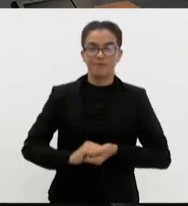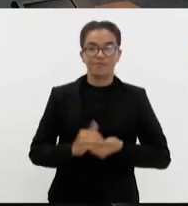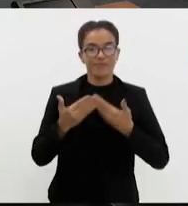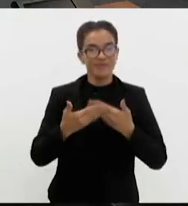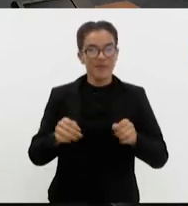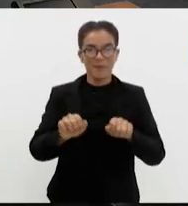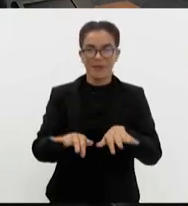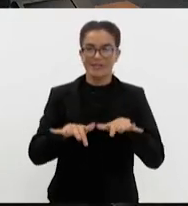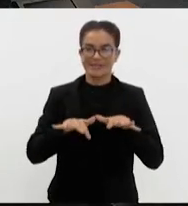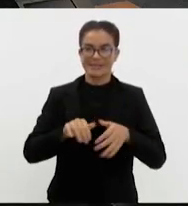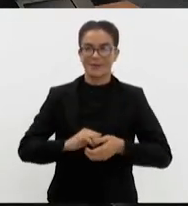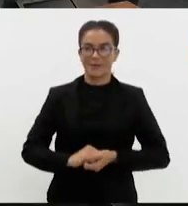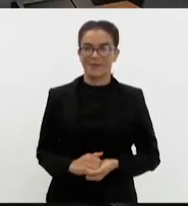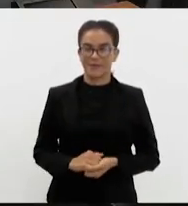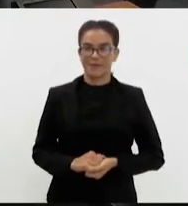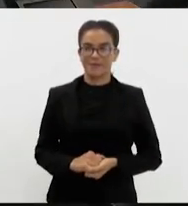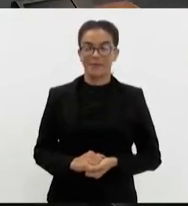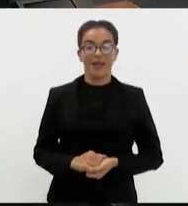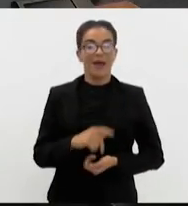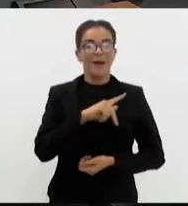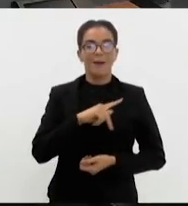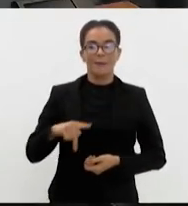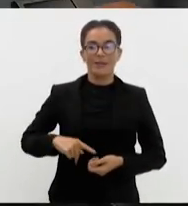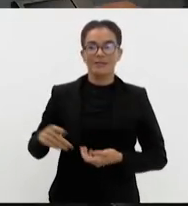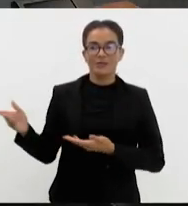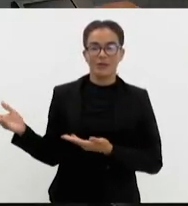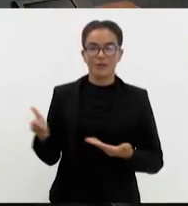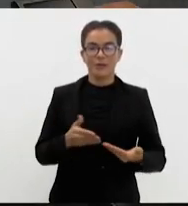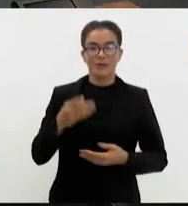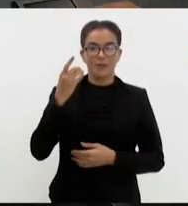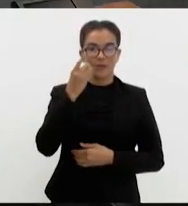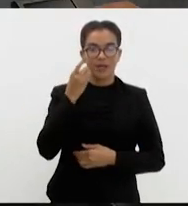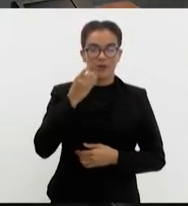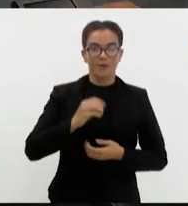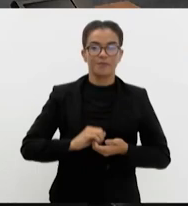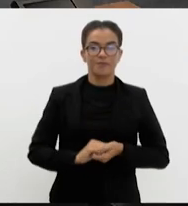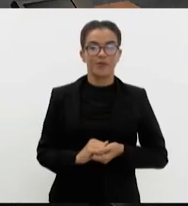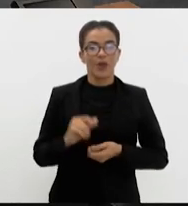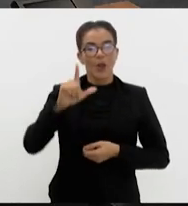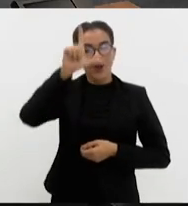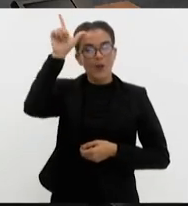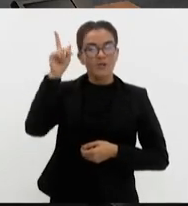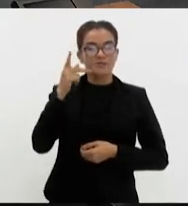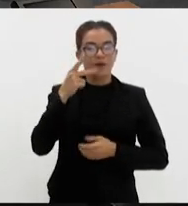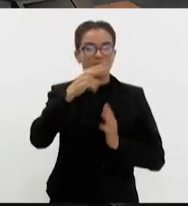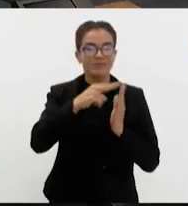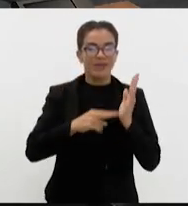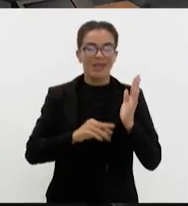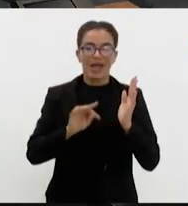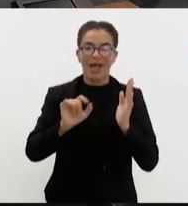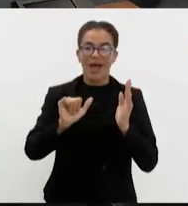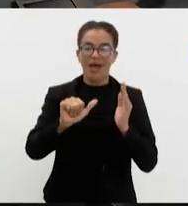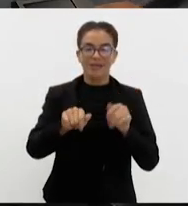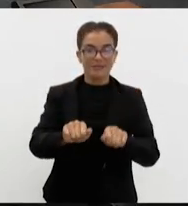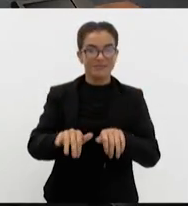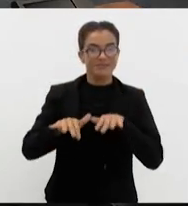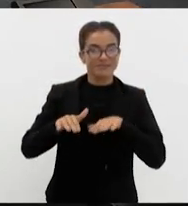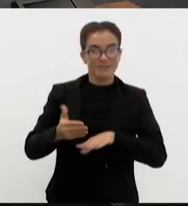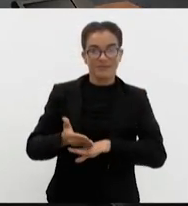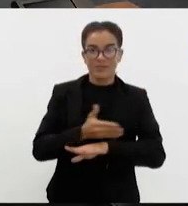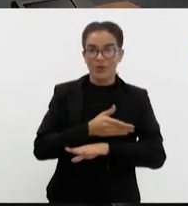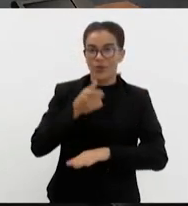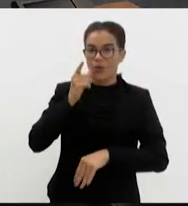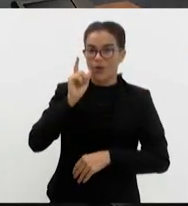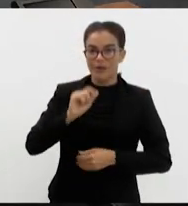está aberta a sessão a presidência convid do nobre Deputado luí Paulo para fazer a leitura da ata da sessão